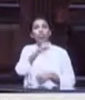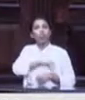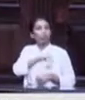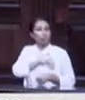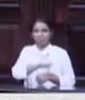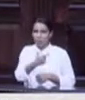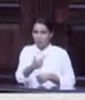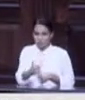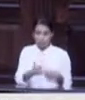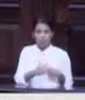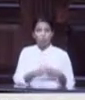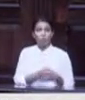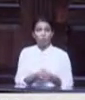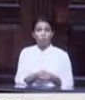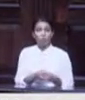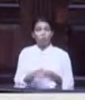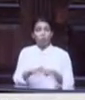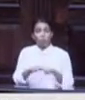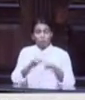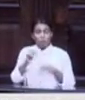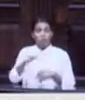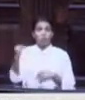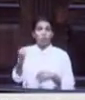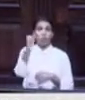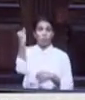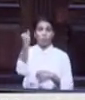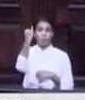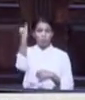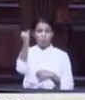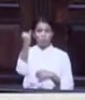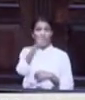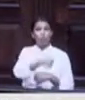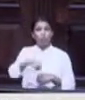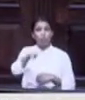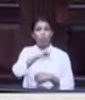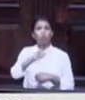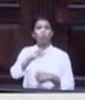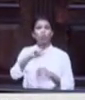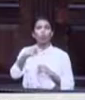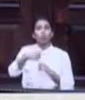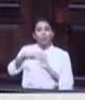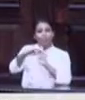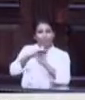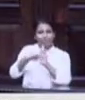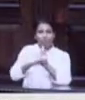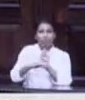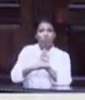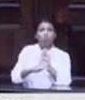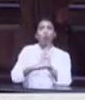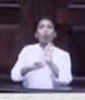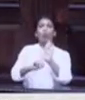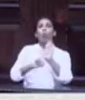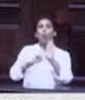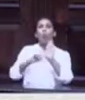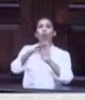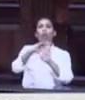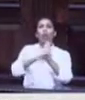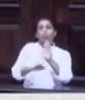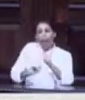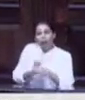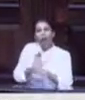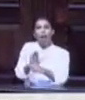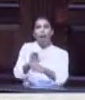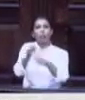que é importante que estabeleçamos algum tipo de critério, algum tipo de limitador que forcem esses poderes